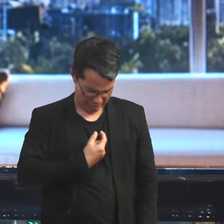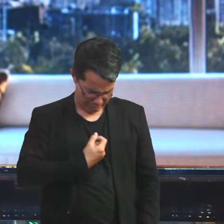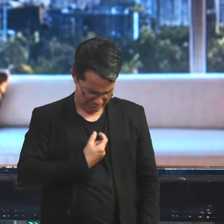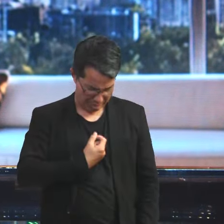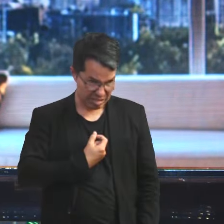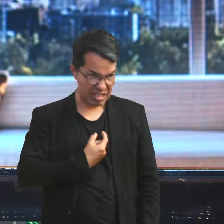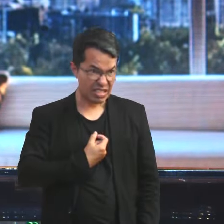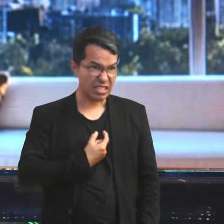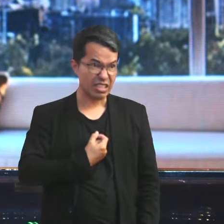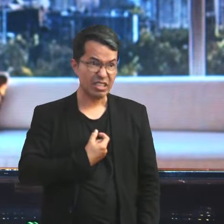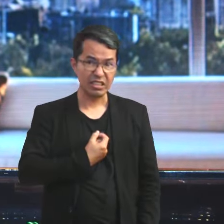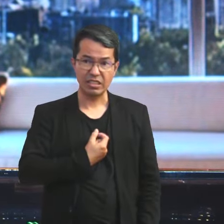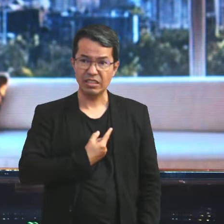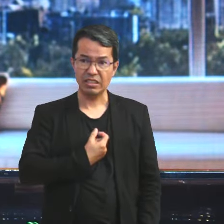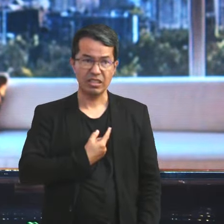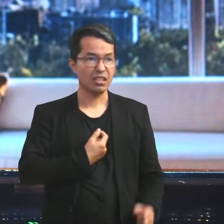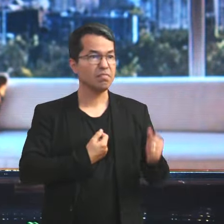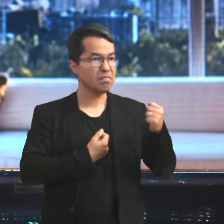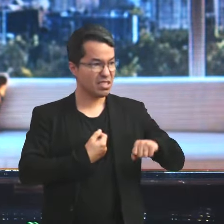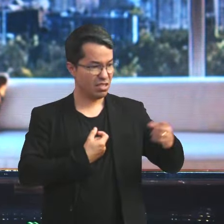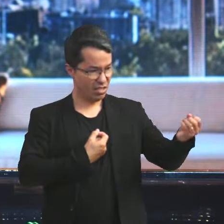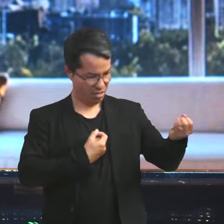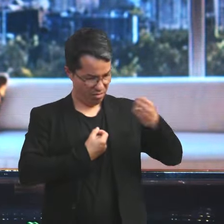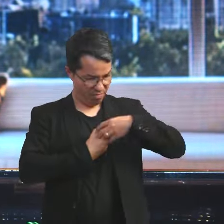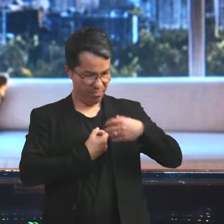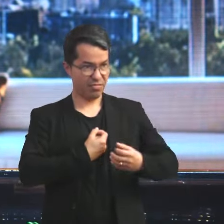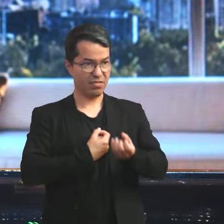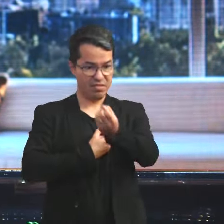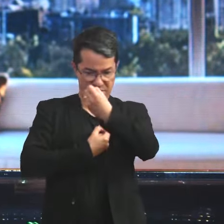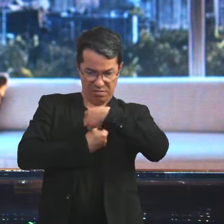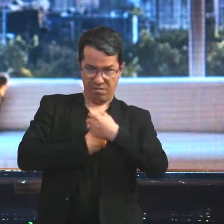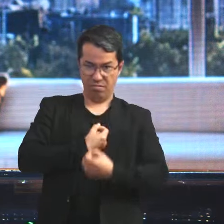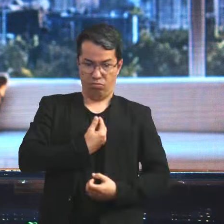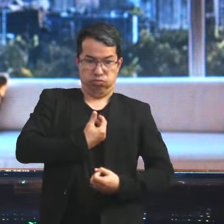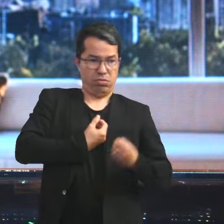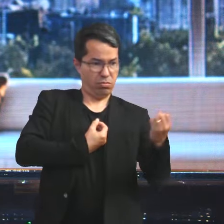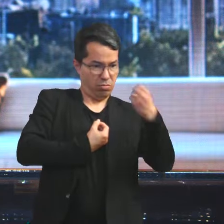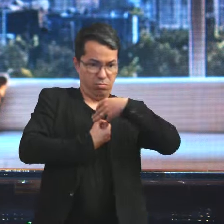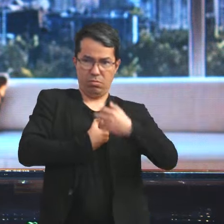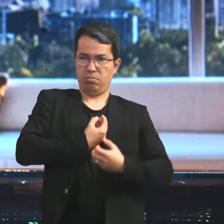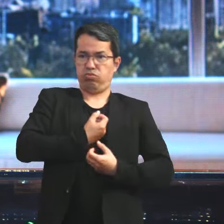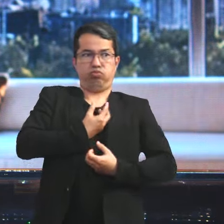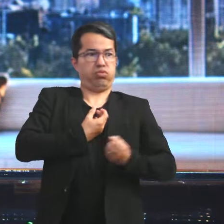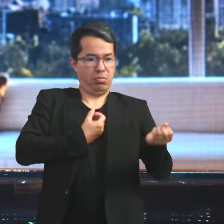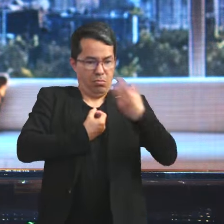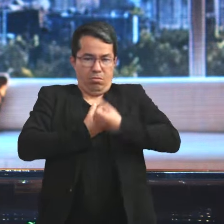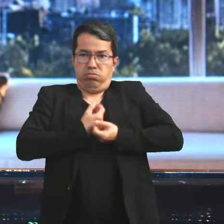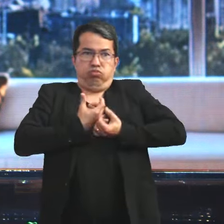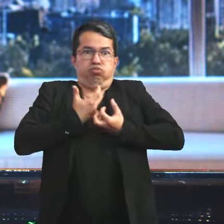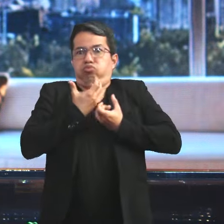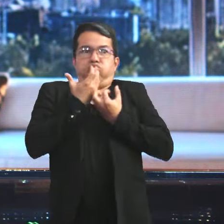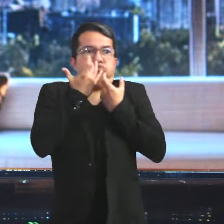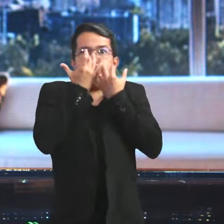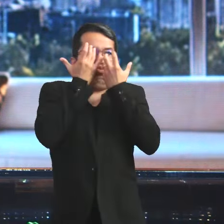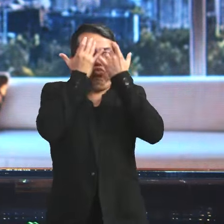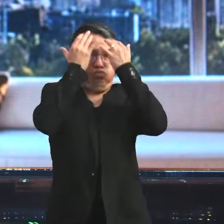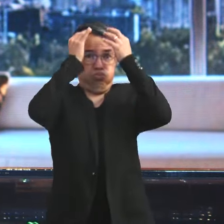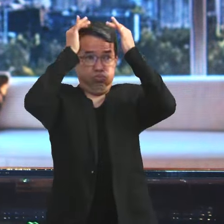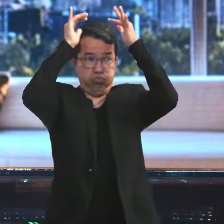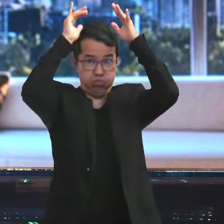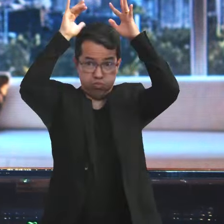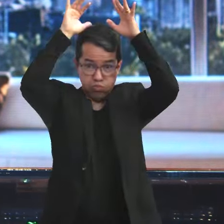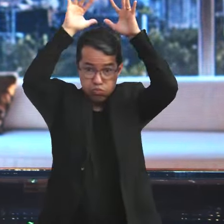mais paixão a obra do senhor do que eu tenho feito eu creio que eu posso ser mais